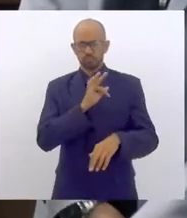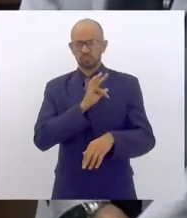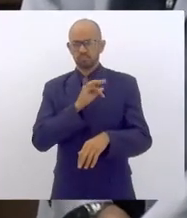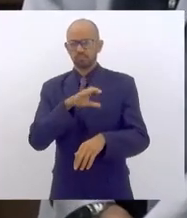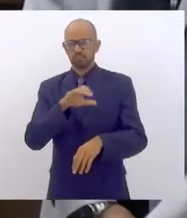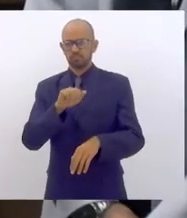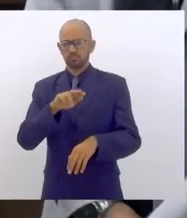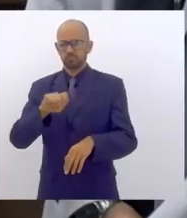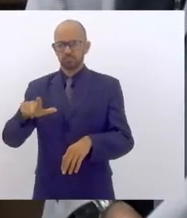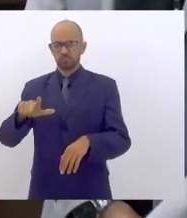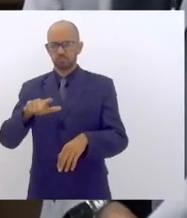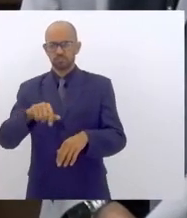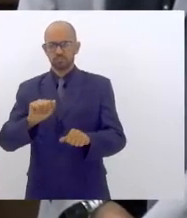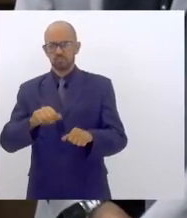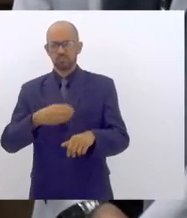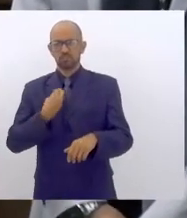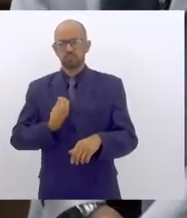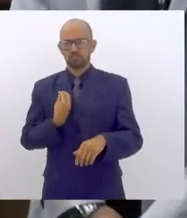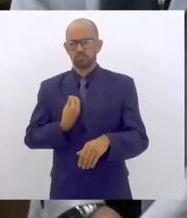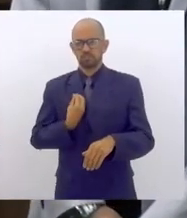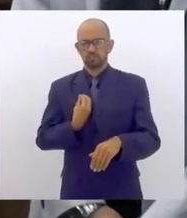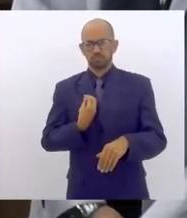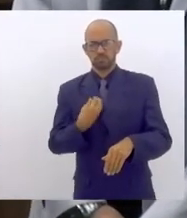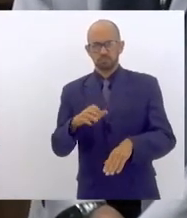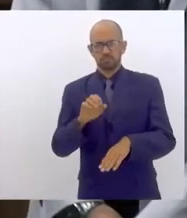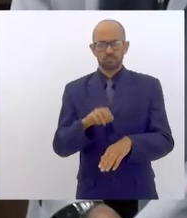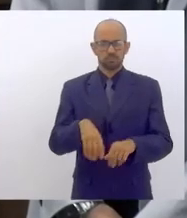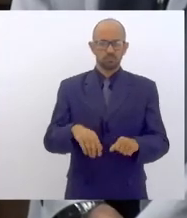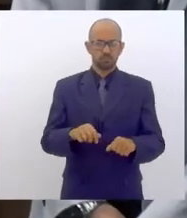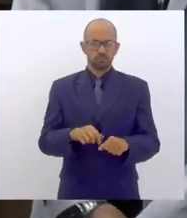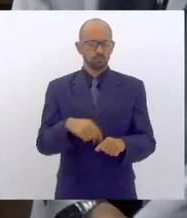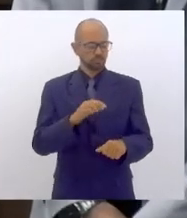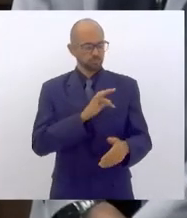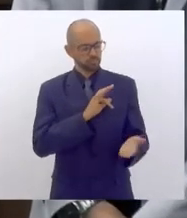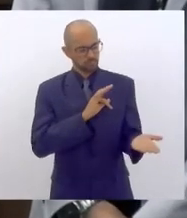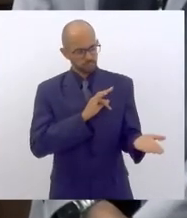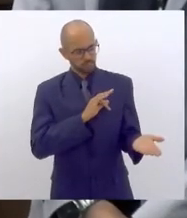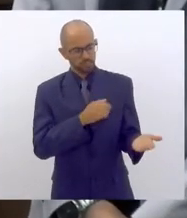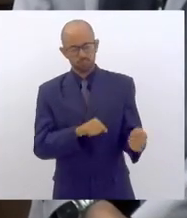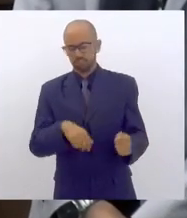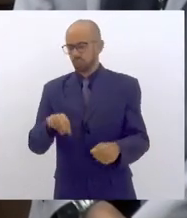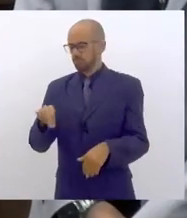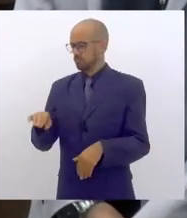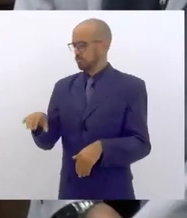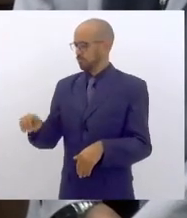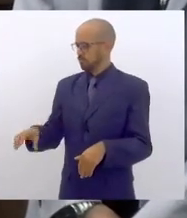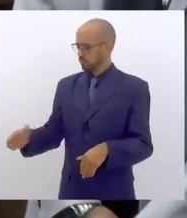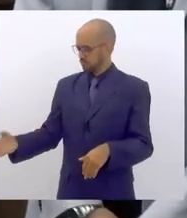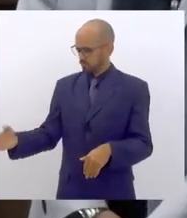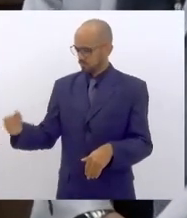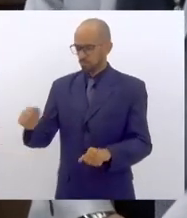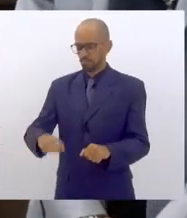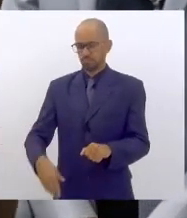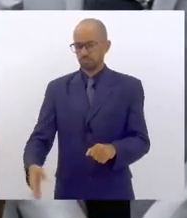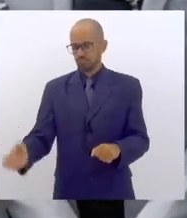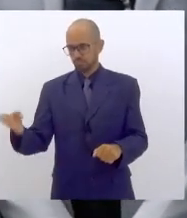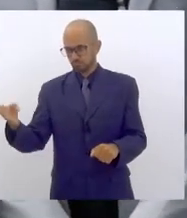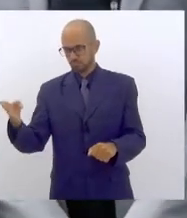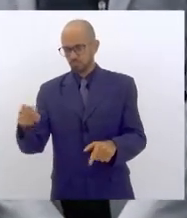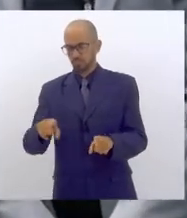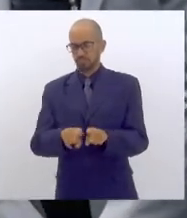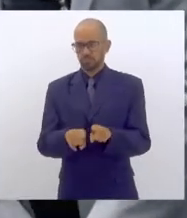que efetivamente discutem a Polícia Civil na casa, deputada Marta Rocha, deputado Márcio Gualberto, e Vossa Excelência também,